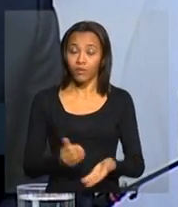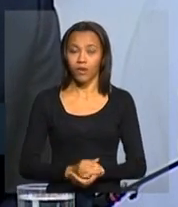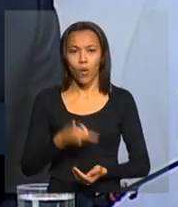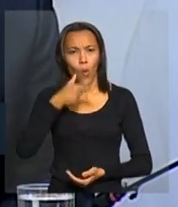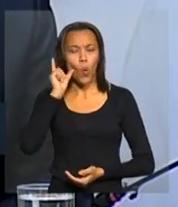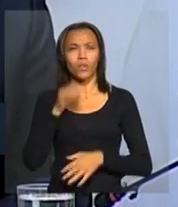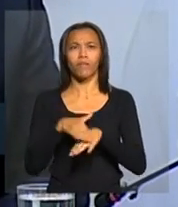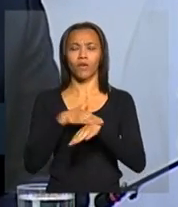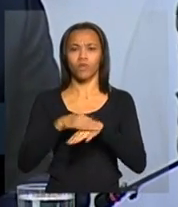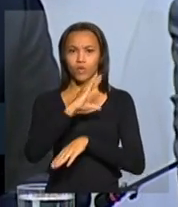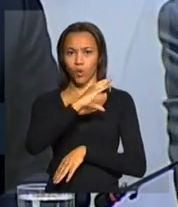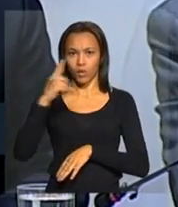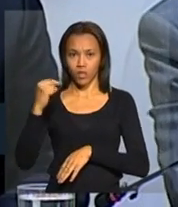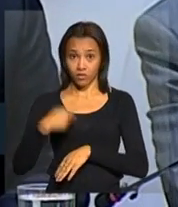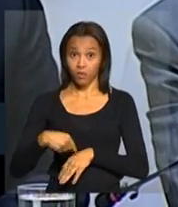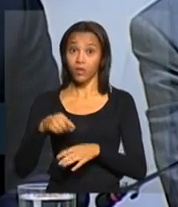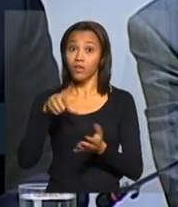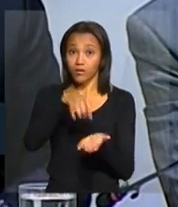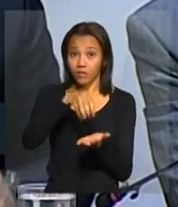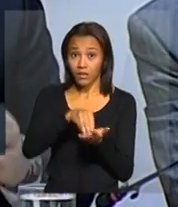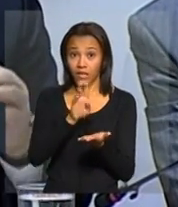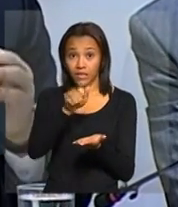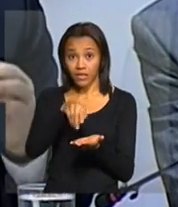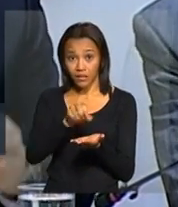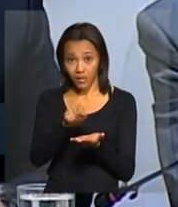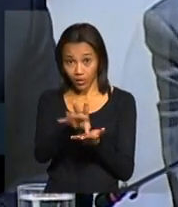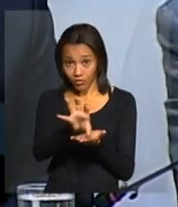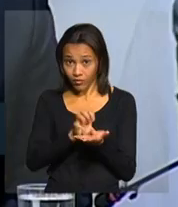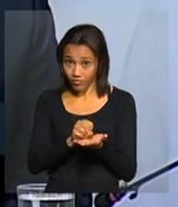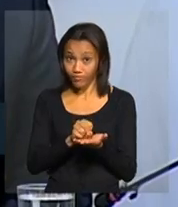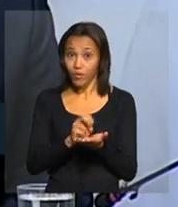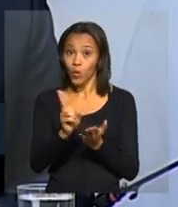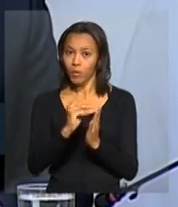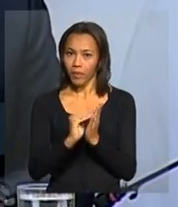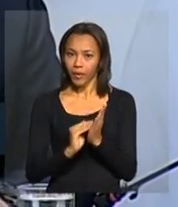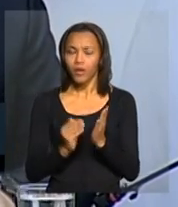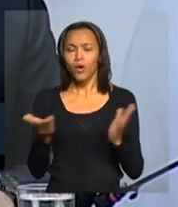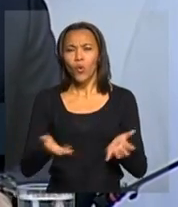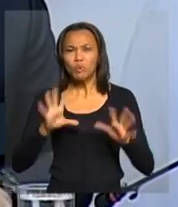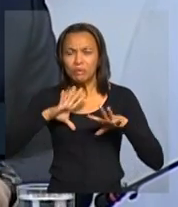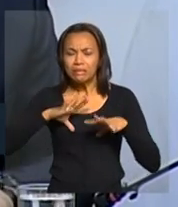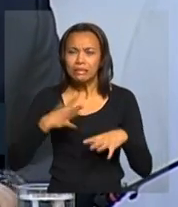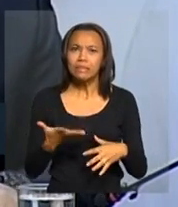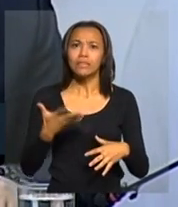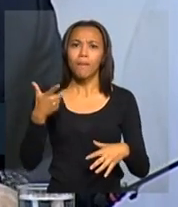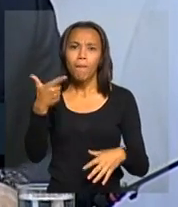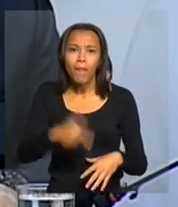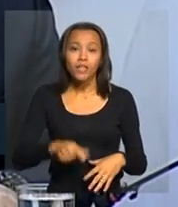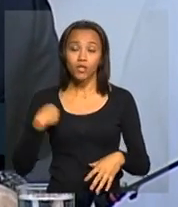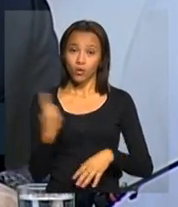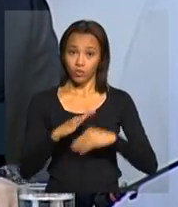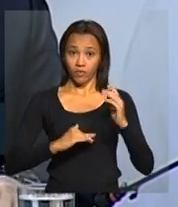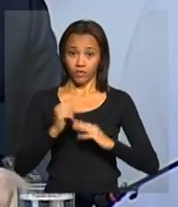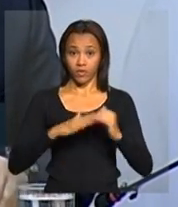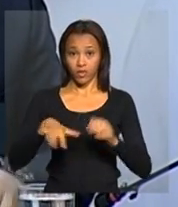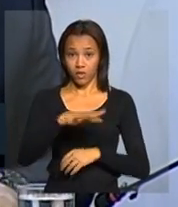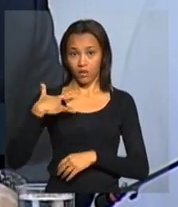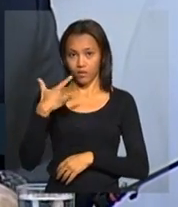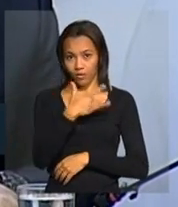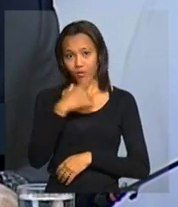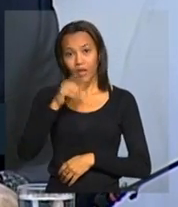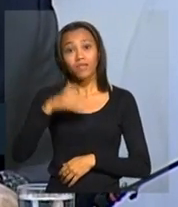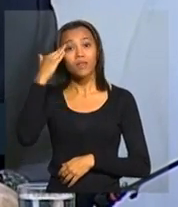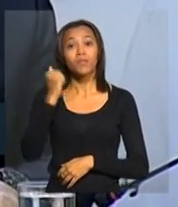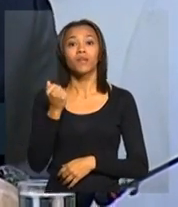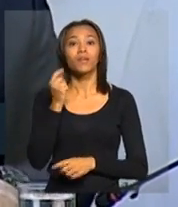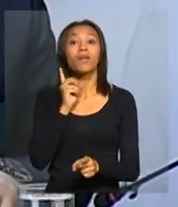com a nossa coordenadora da Central de Captação, que eu acho que o grande desafio nosso hoje somos nós, profissionais de saúde, é a